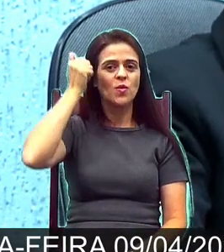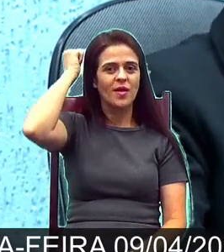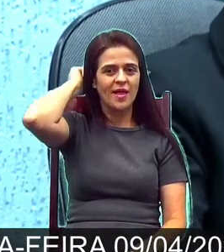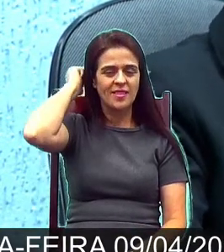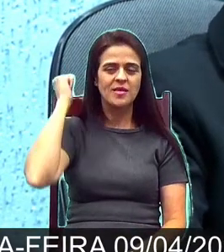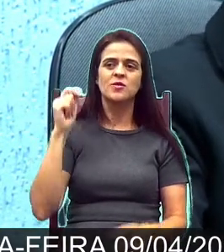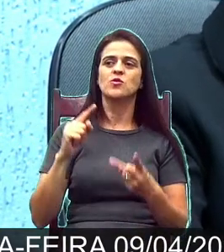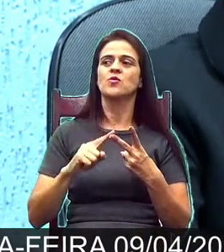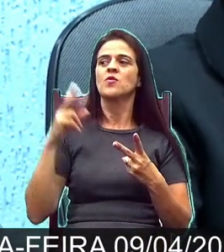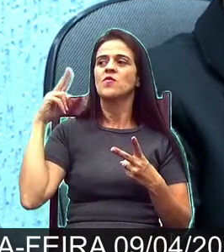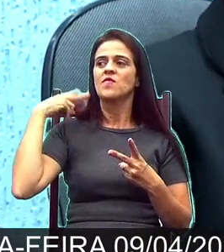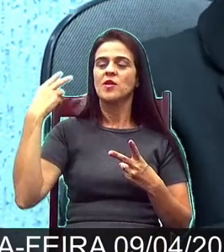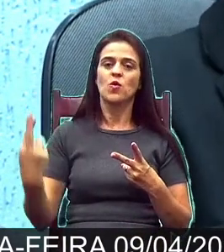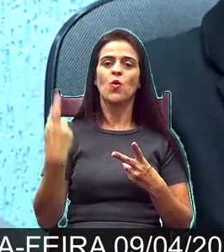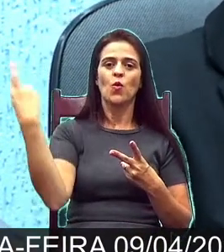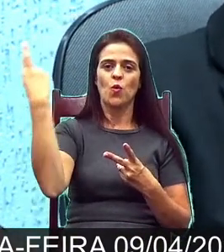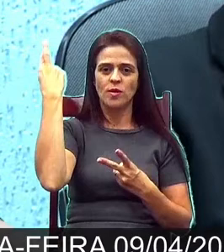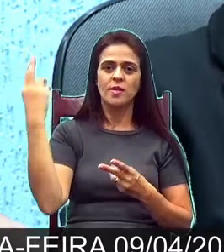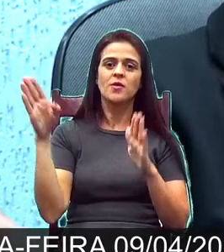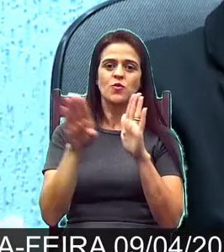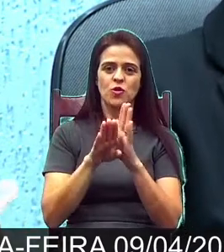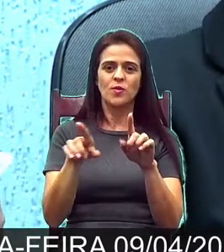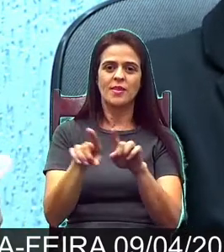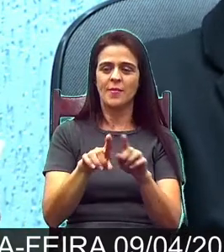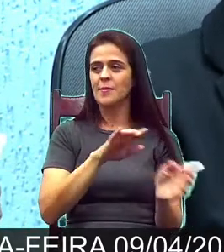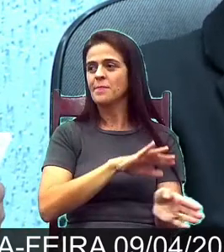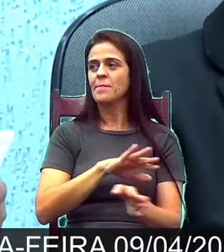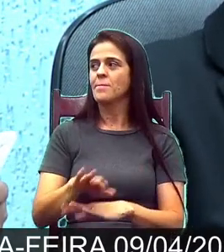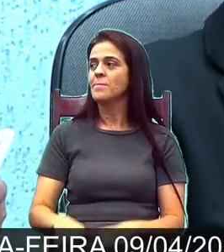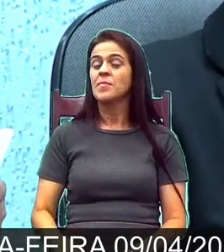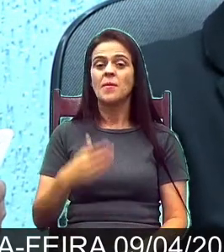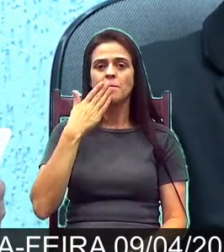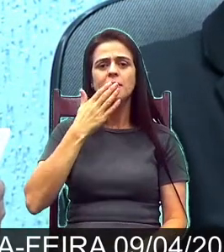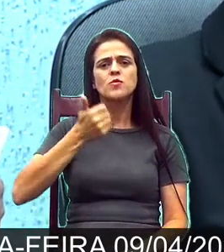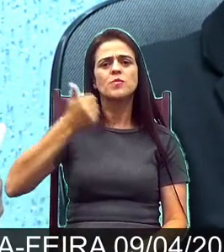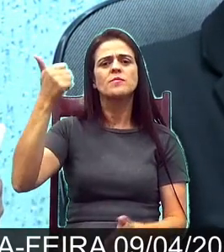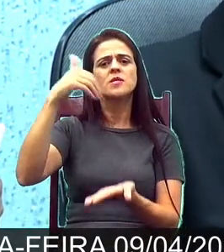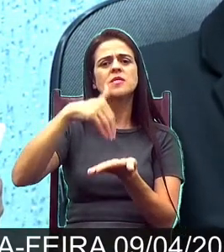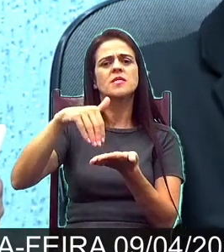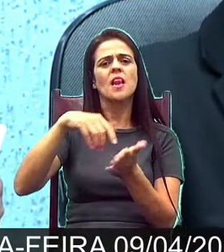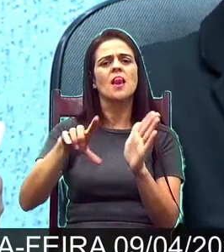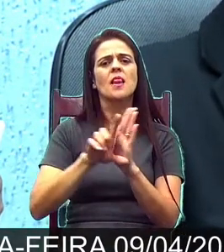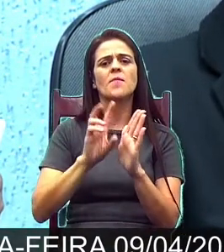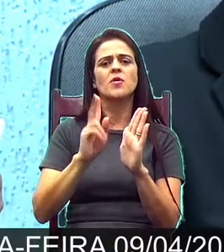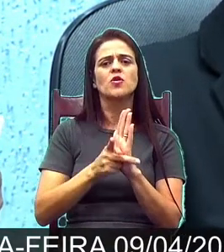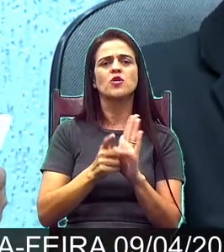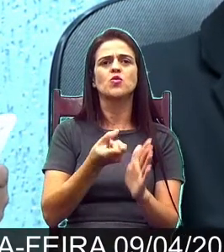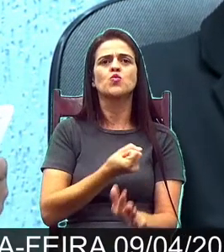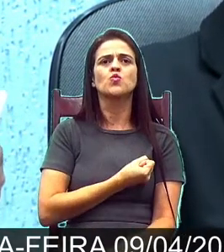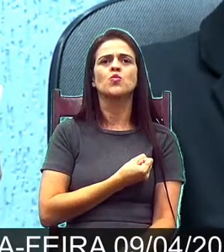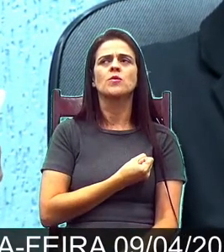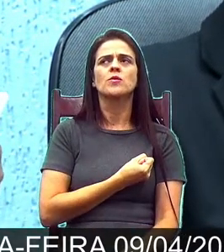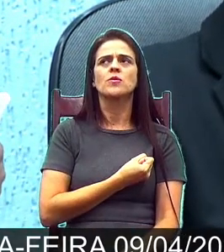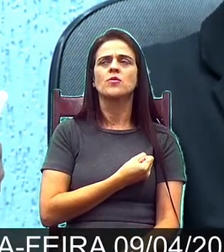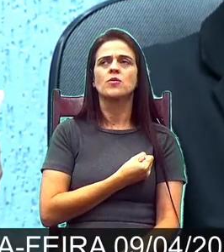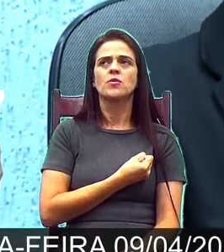e Rodrigão em plenário. Peço ao primeiro secretário que faça a leitura do projeto de lei